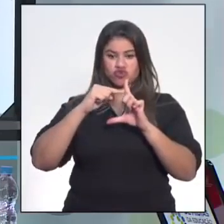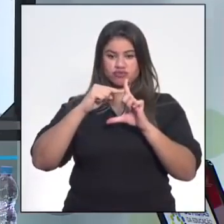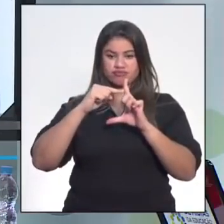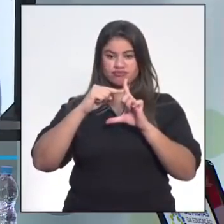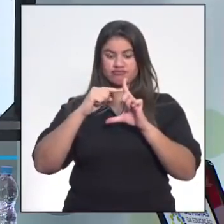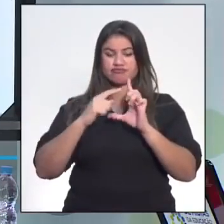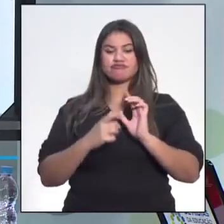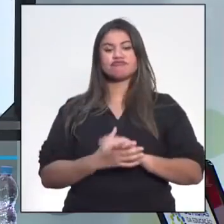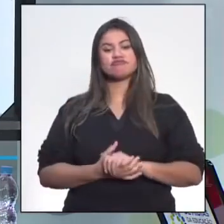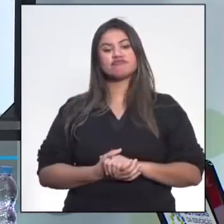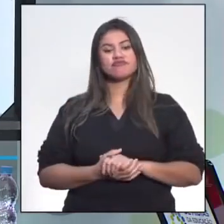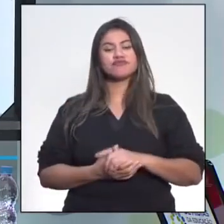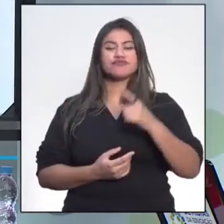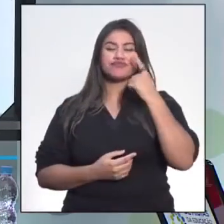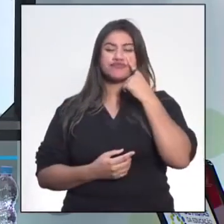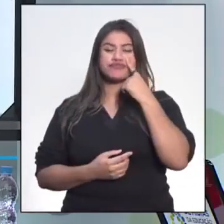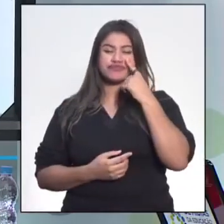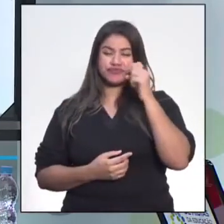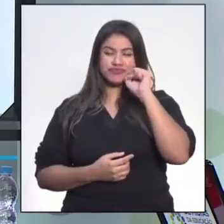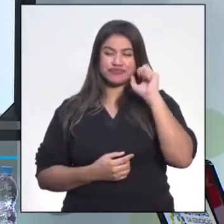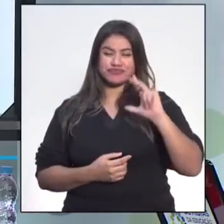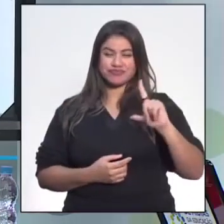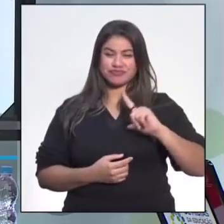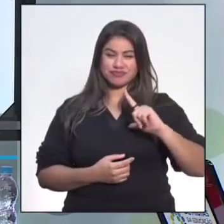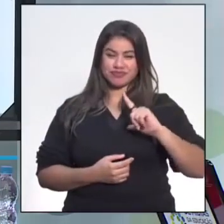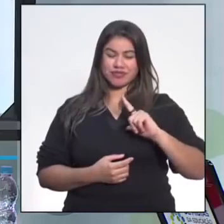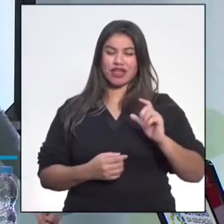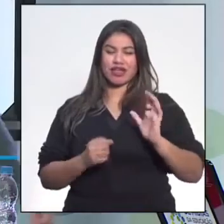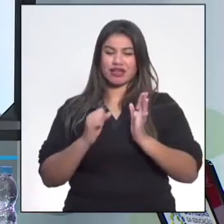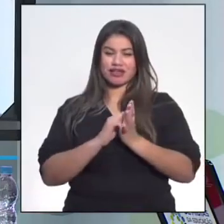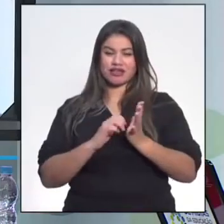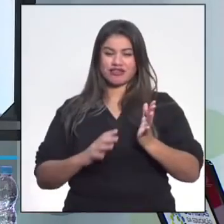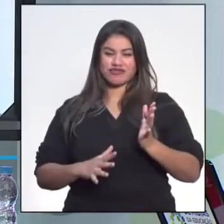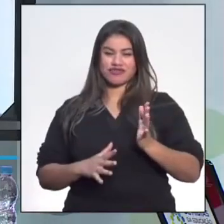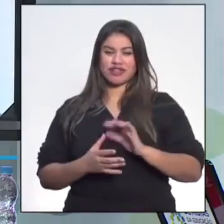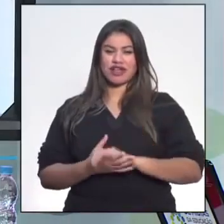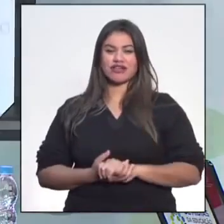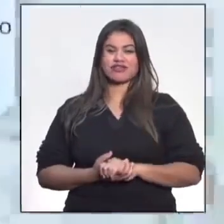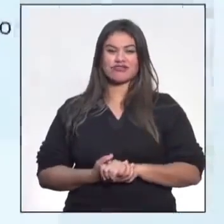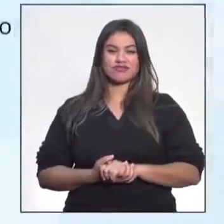Ah, bom, quero ver se vocês são espertos, hein? Vamos para a atividade, por favor.